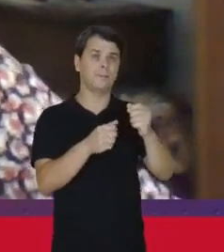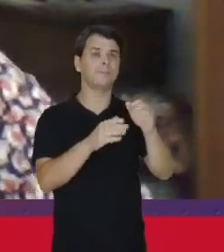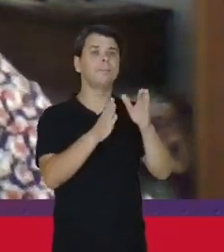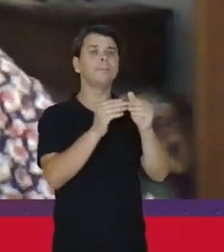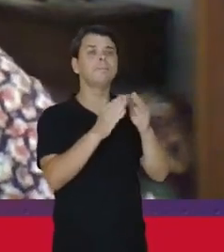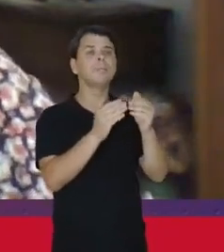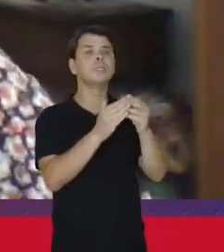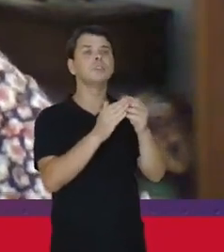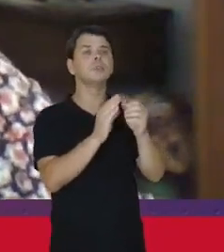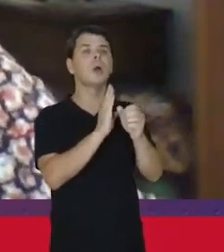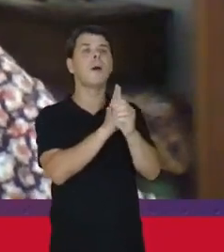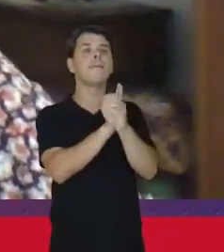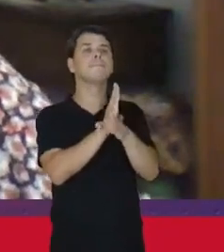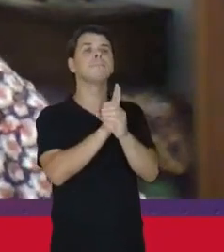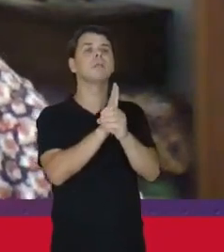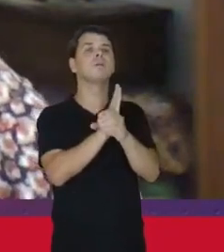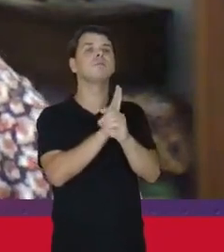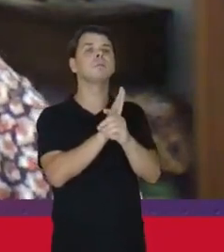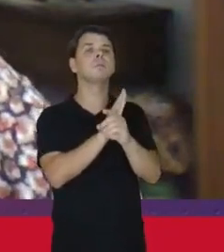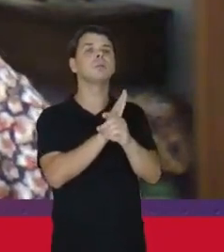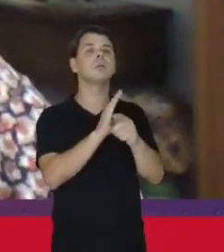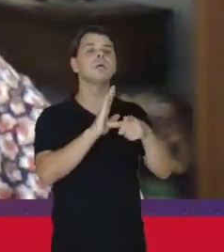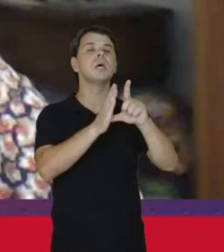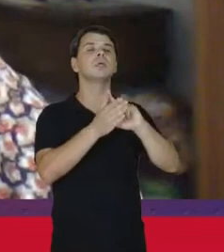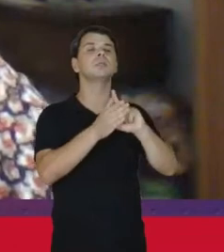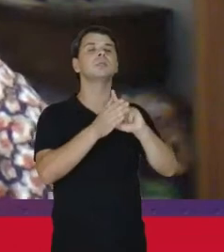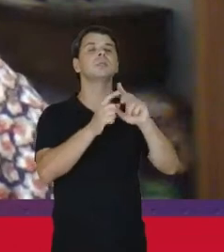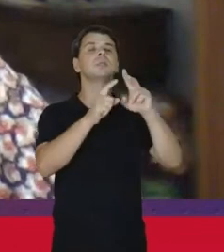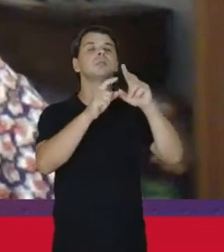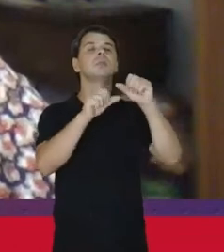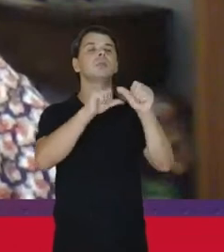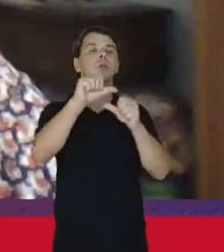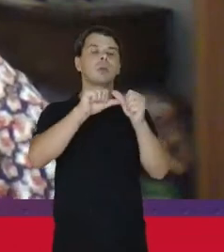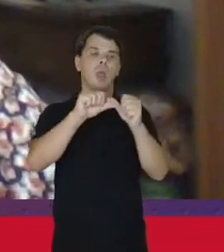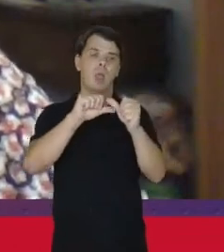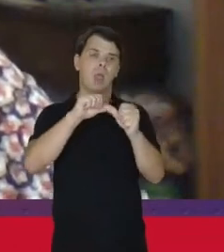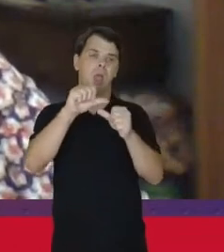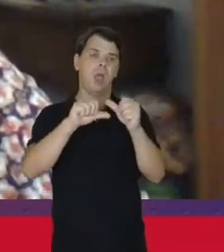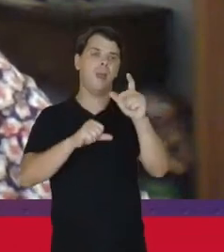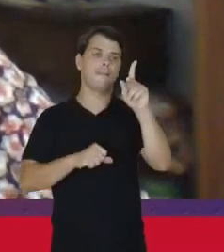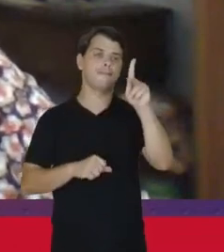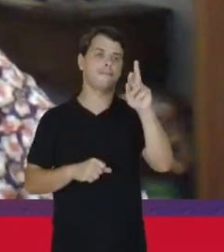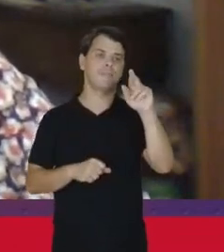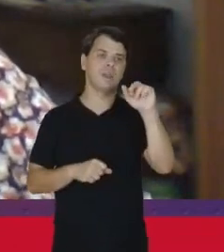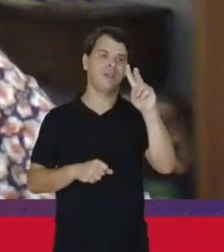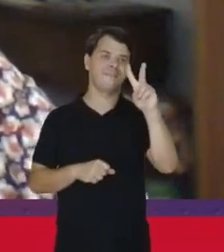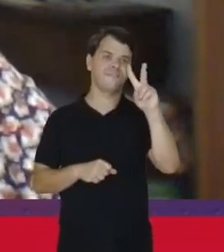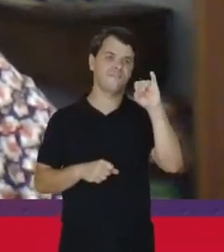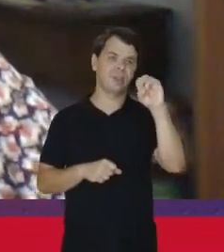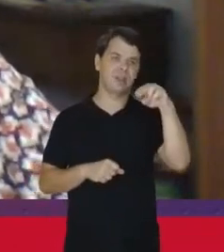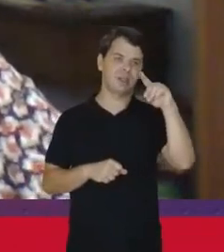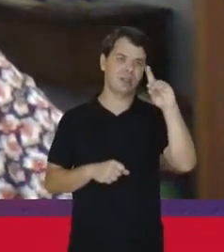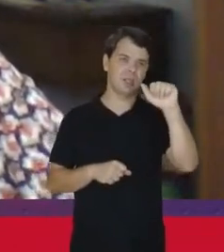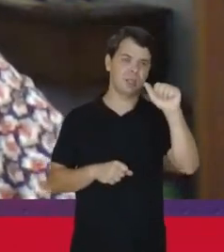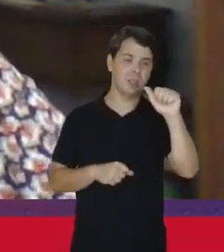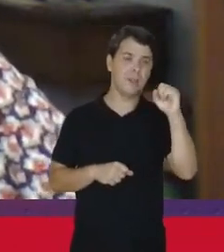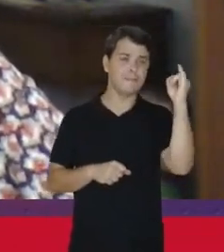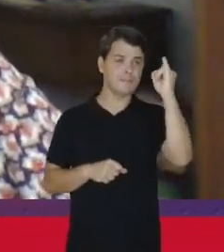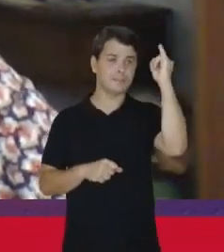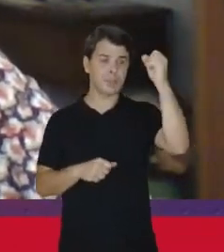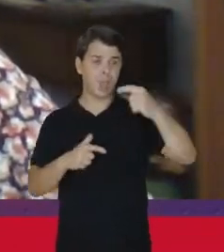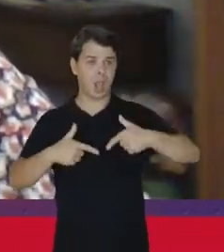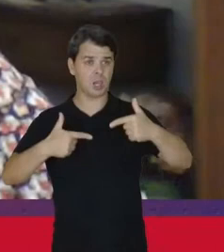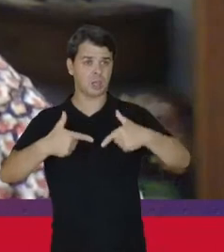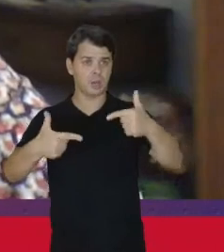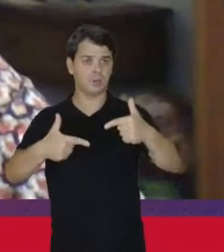requerido o benefício antes da reforma da Previdência. Então, portanto, é muito importante a